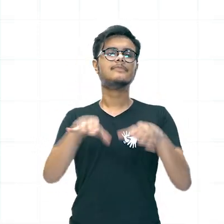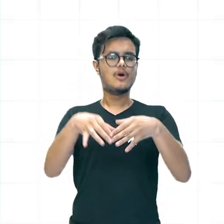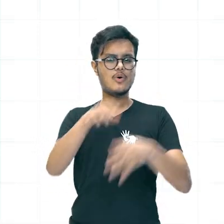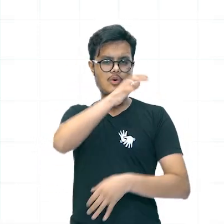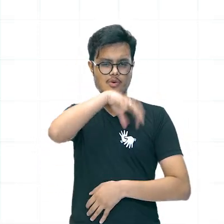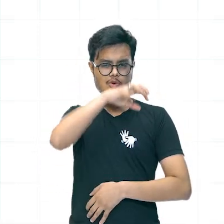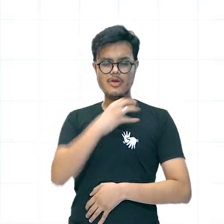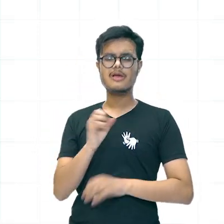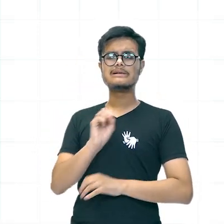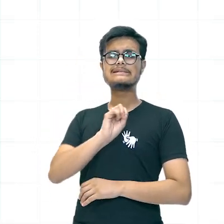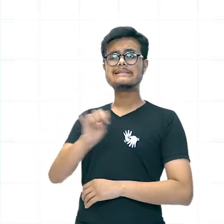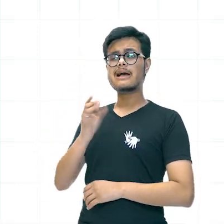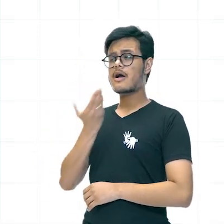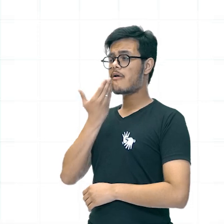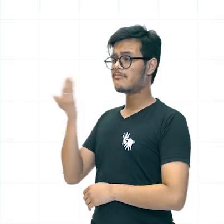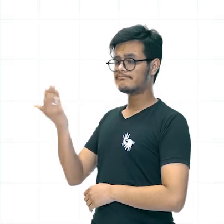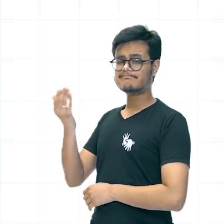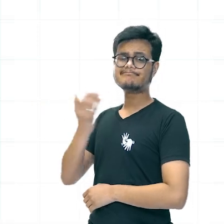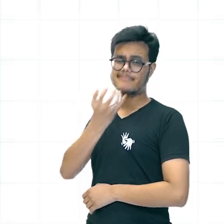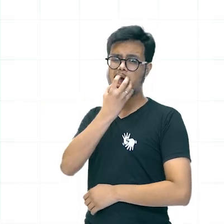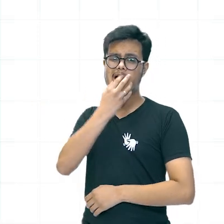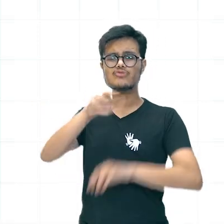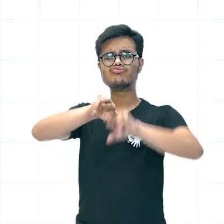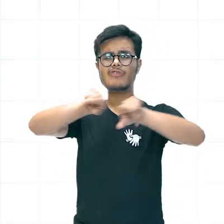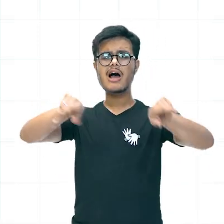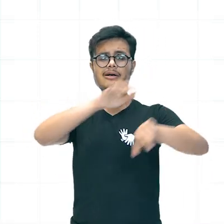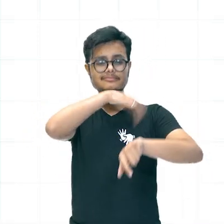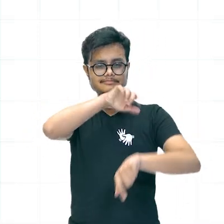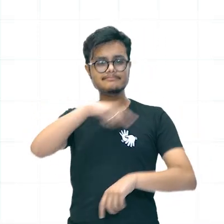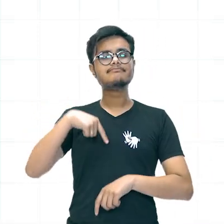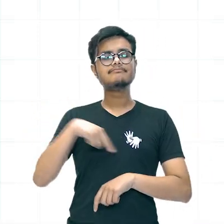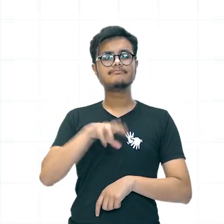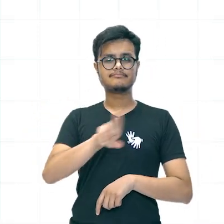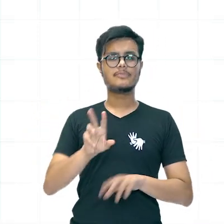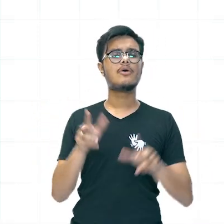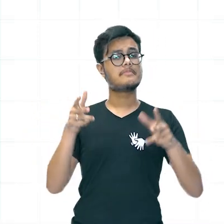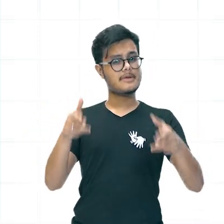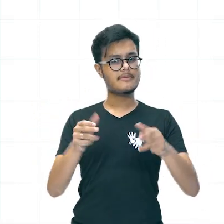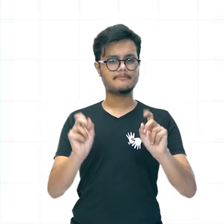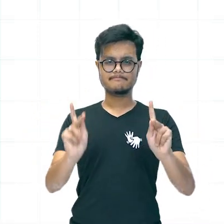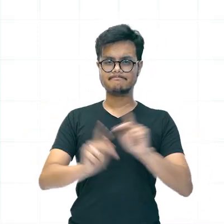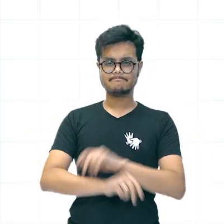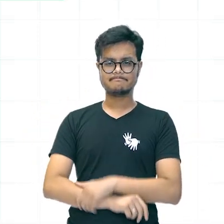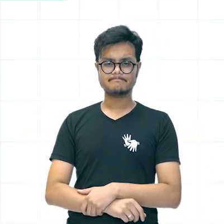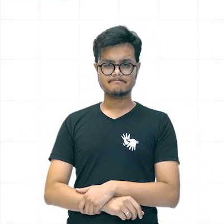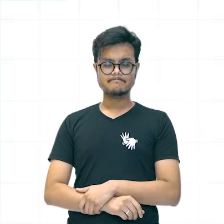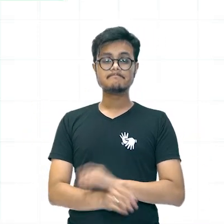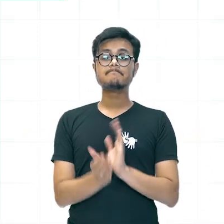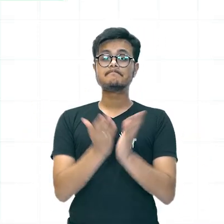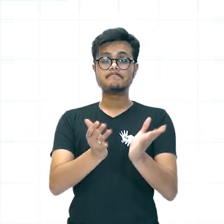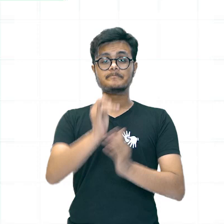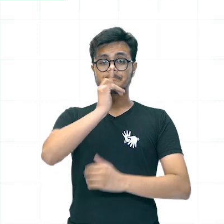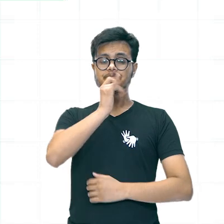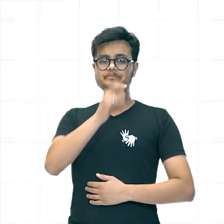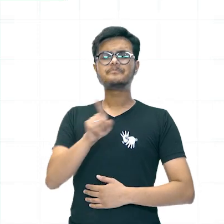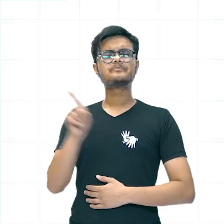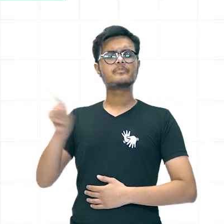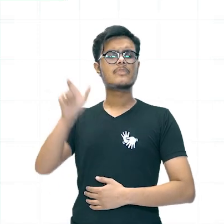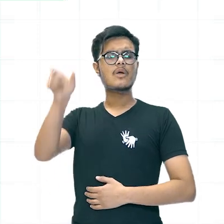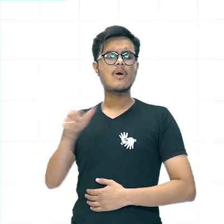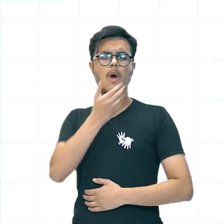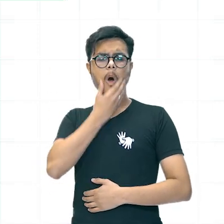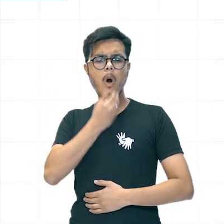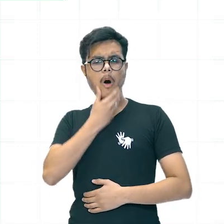apenas o exemplo do cachorro, mas tem outros, né, animais, a gente vai visualizar ao longo aí da revisão. Então, continuando, a gente viu que